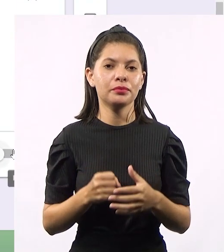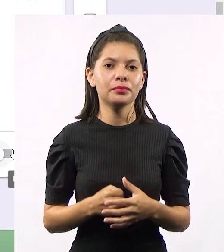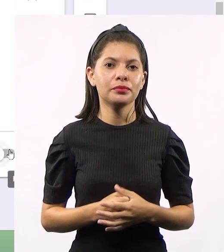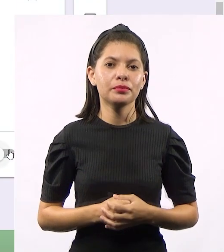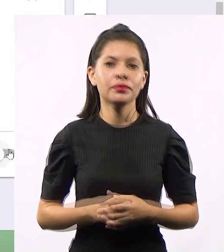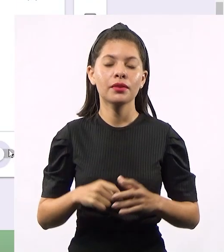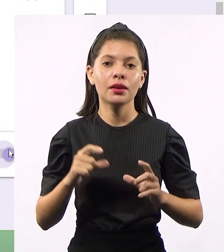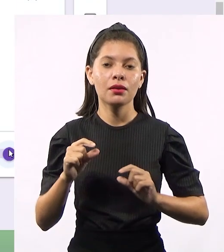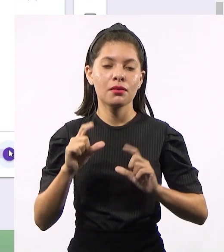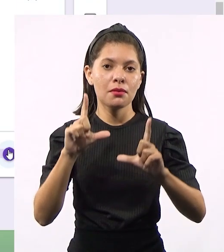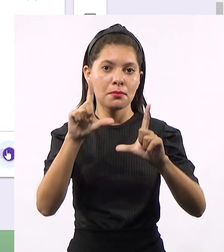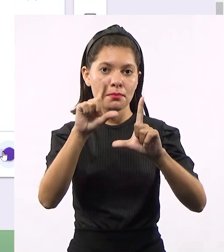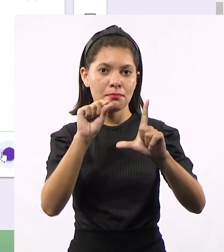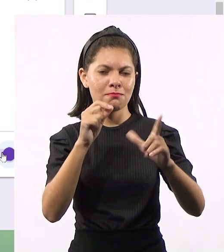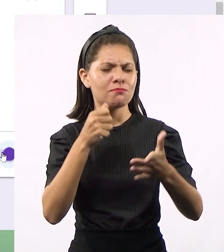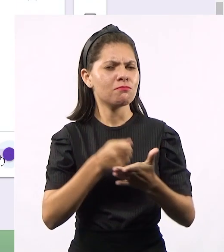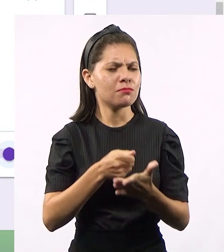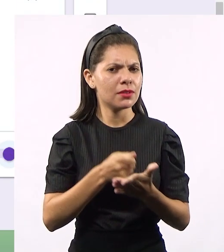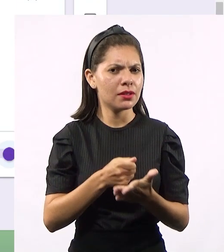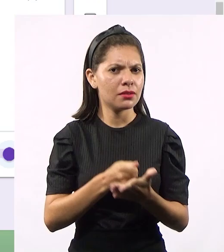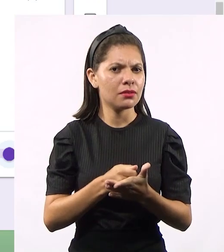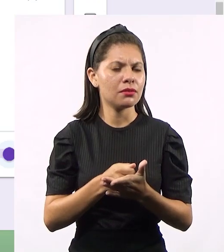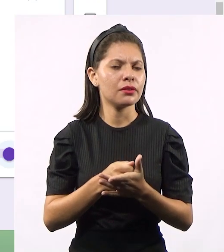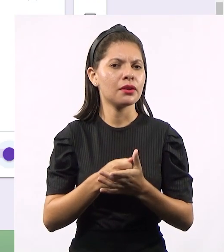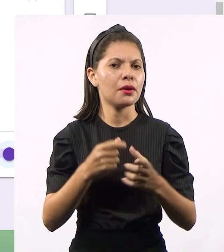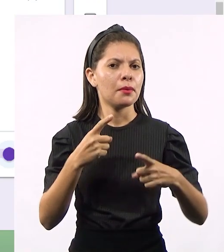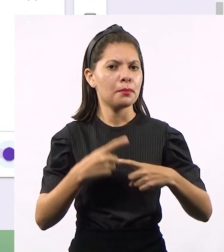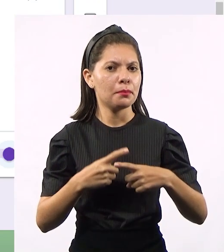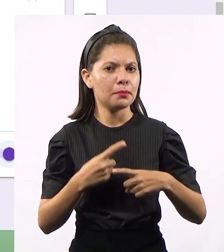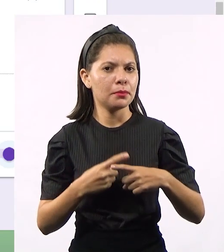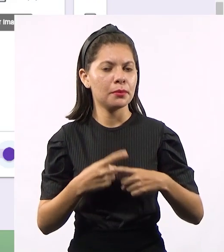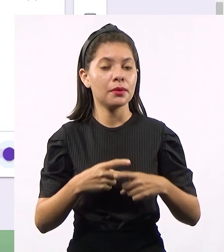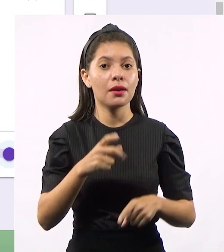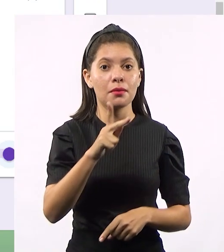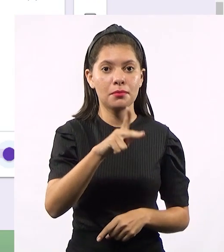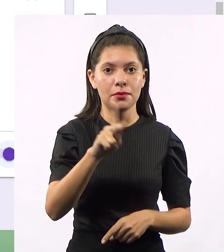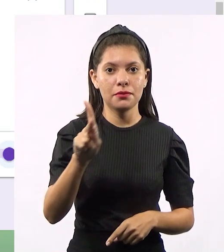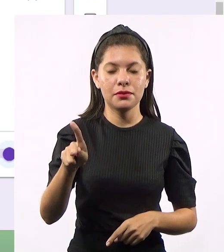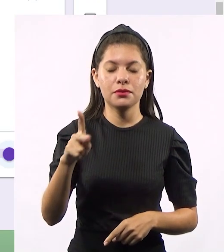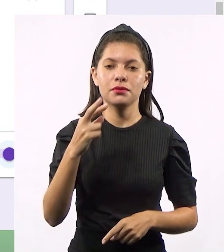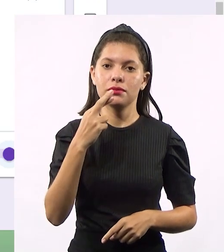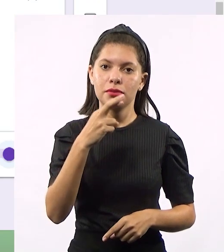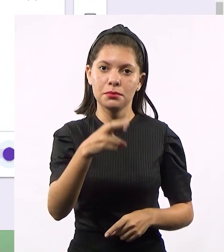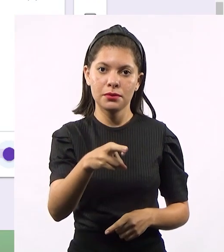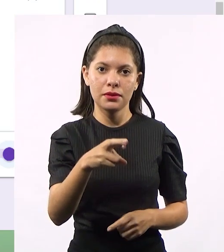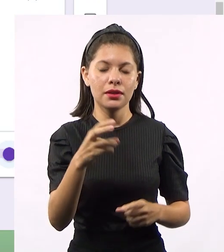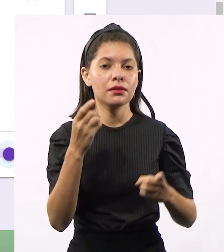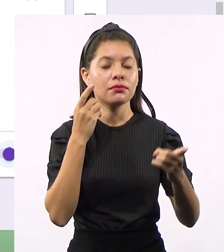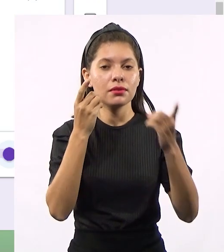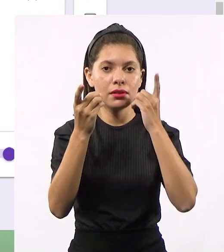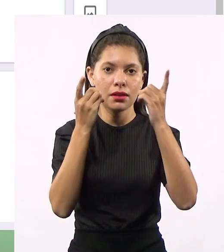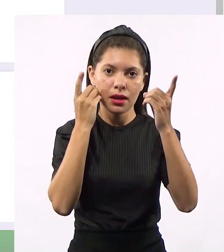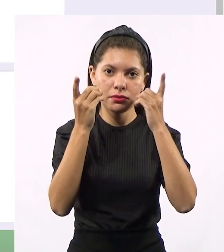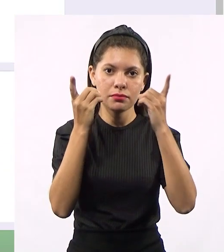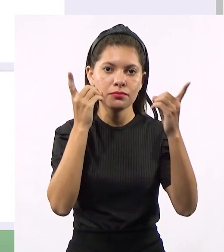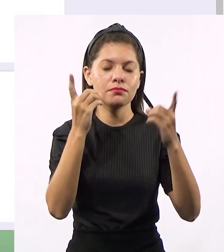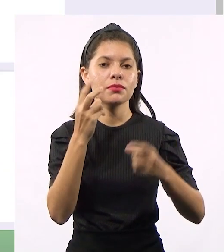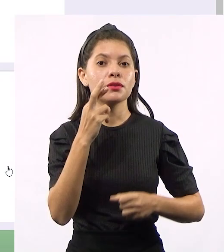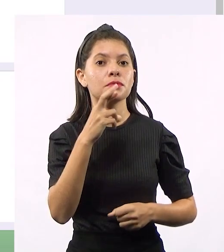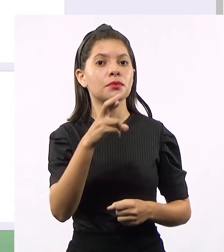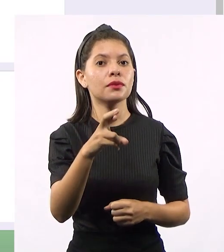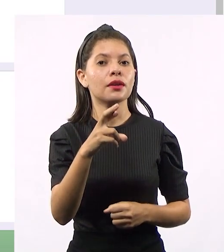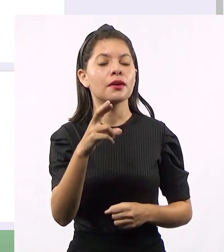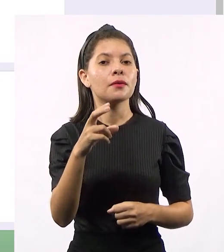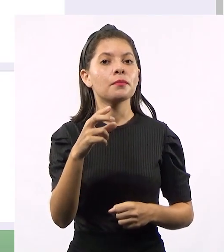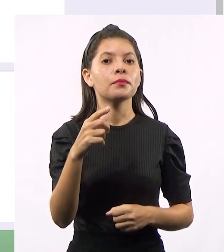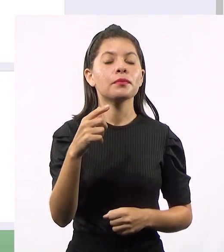Vou marcar que ela é obrigatória, porque esse campo o professor certamente vai conseguir responder, ele tem dados para responder, e vou para a segunda